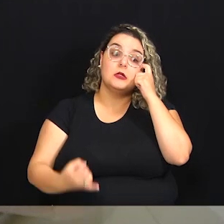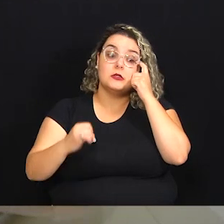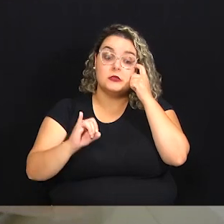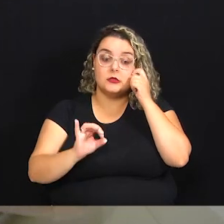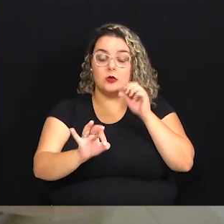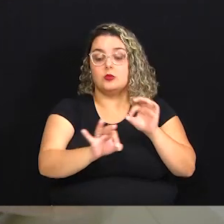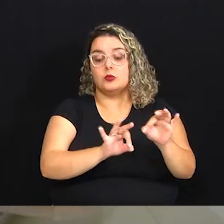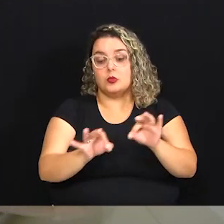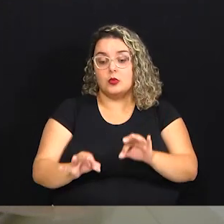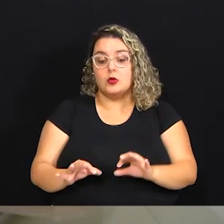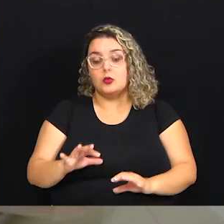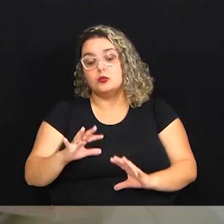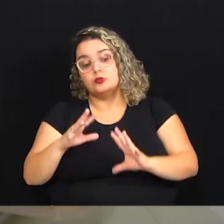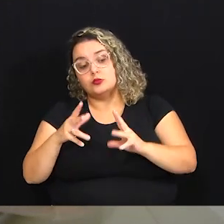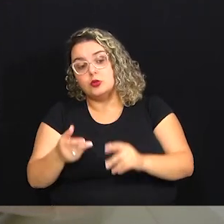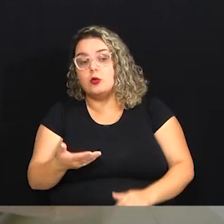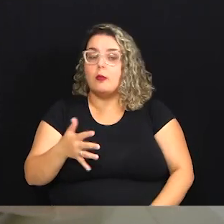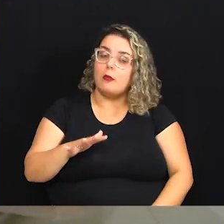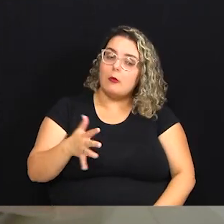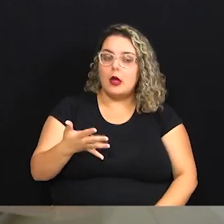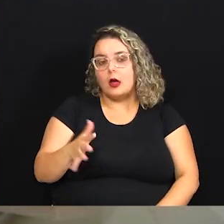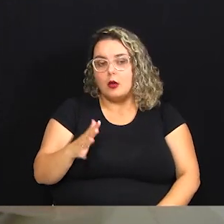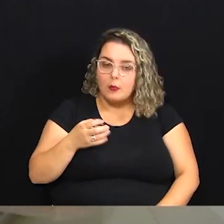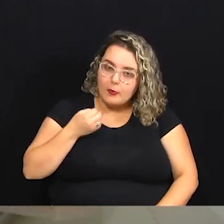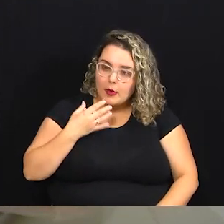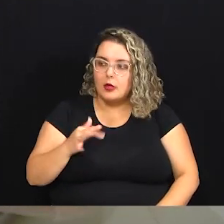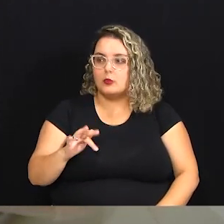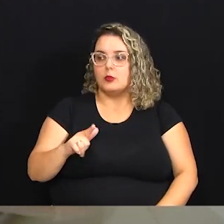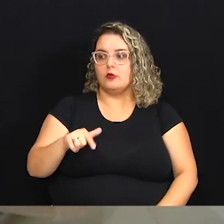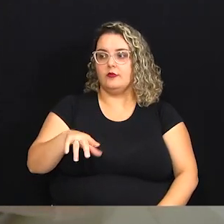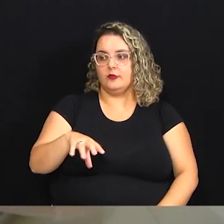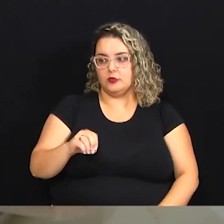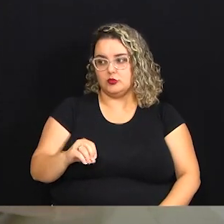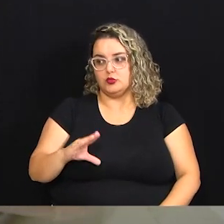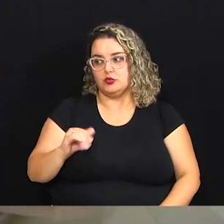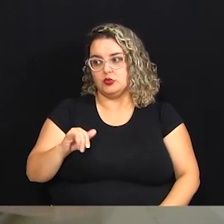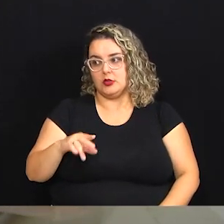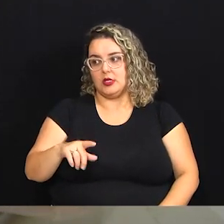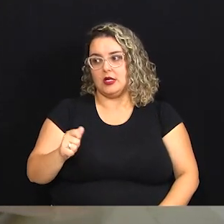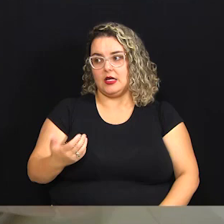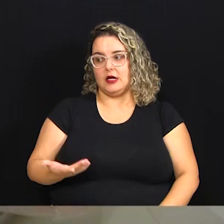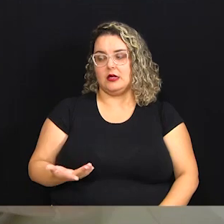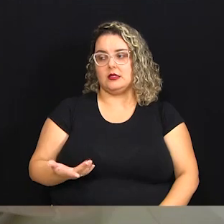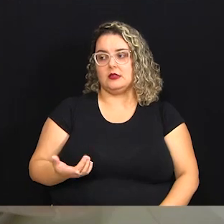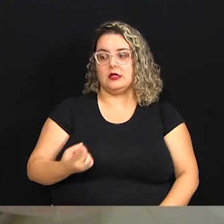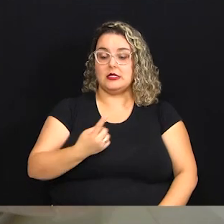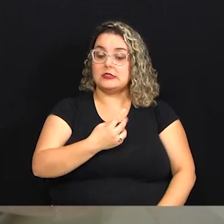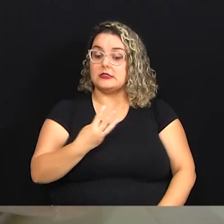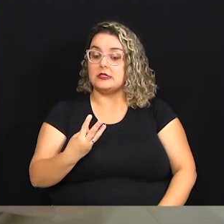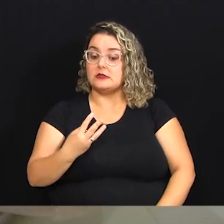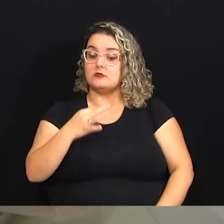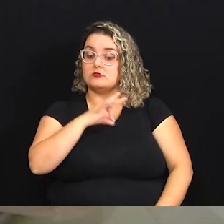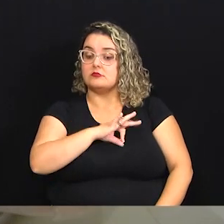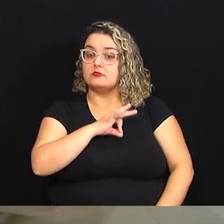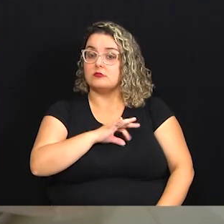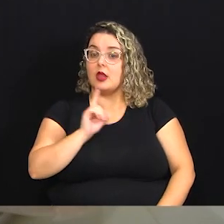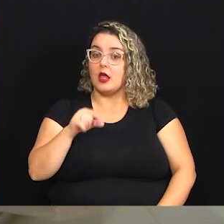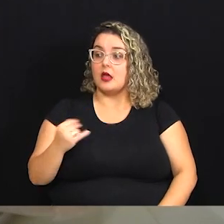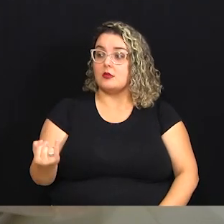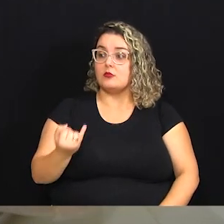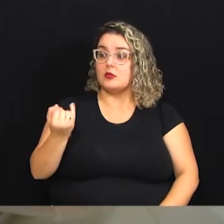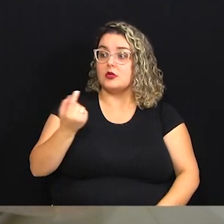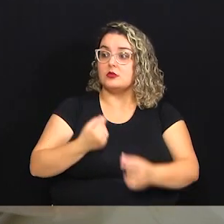bem organizado, se está tudo mais ou menos direitinho ali no meu fluxo de caixa, esse 13º